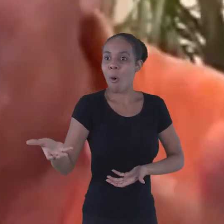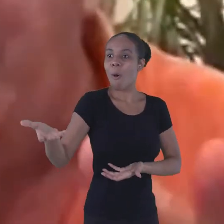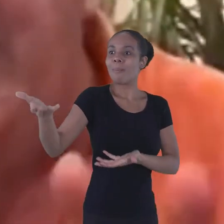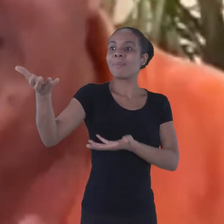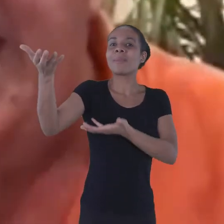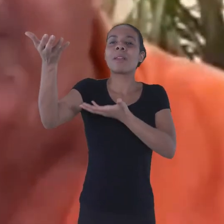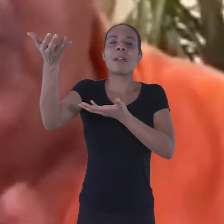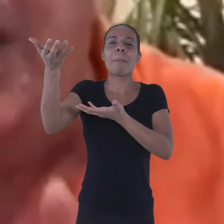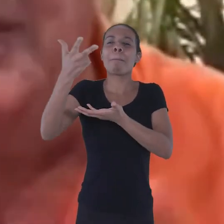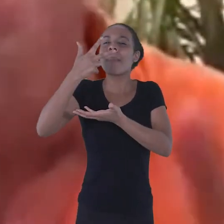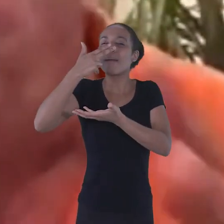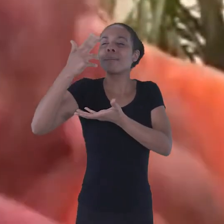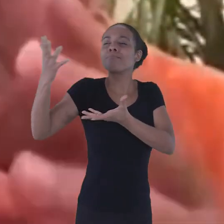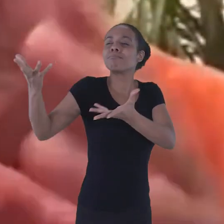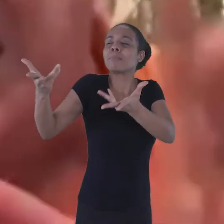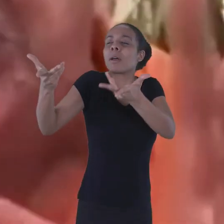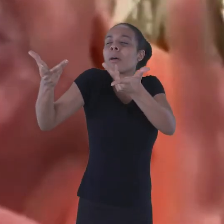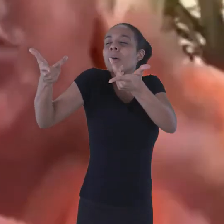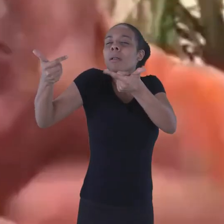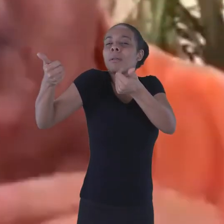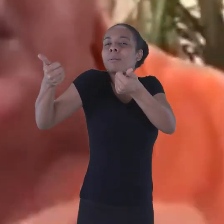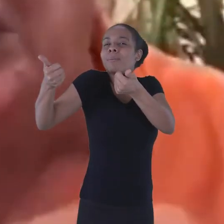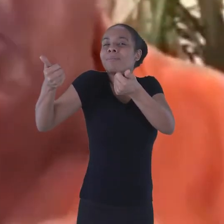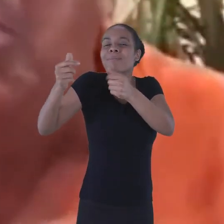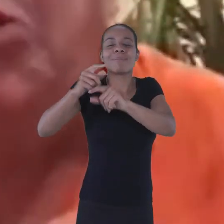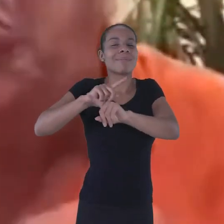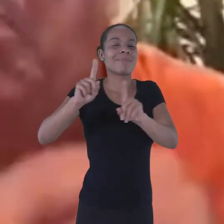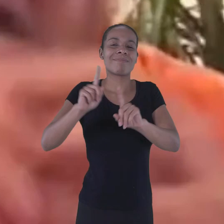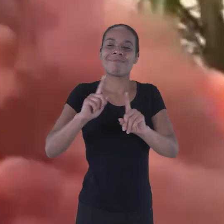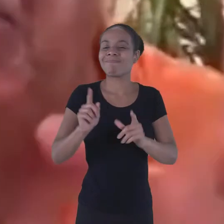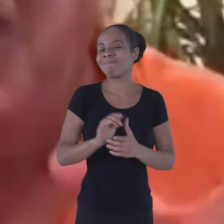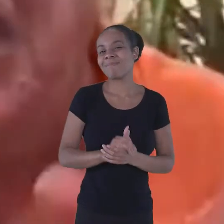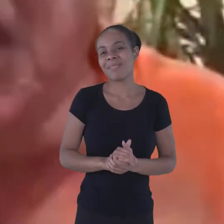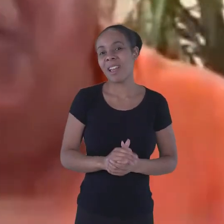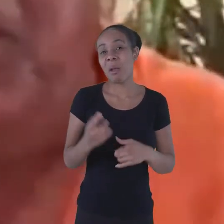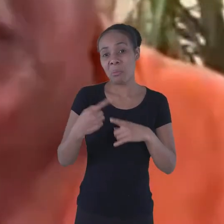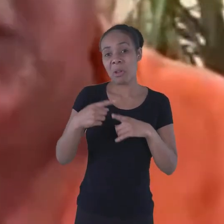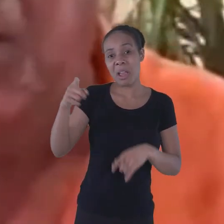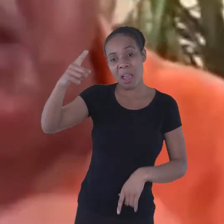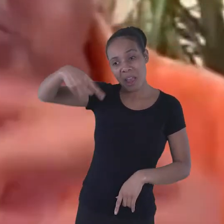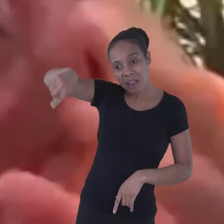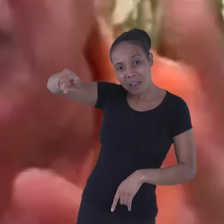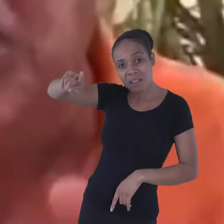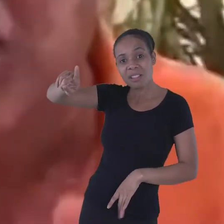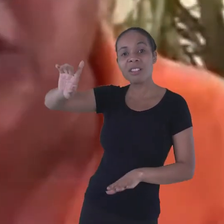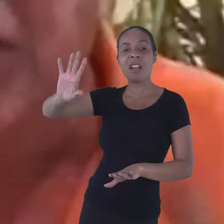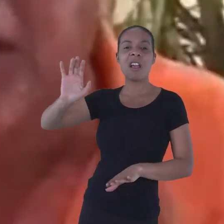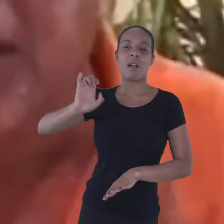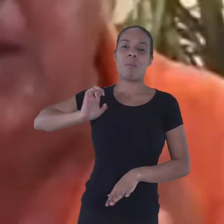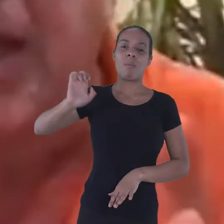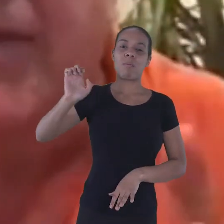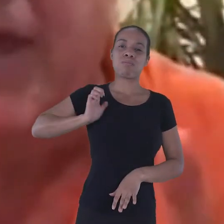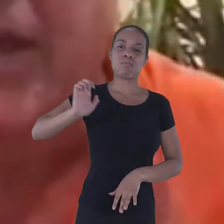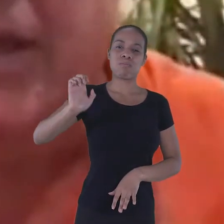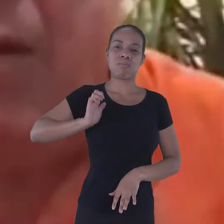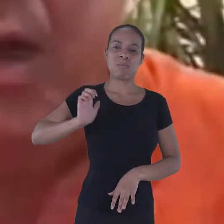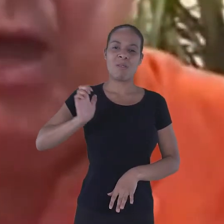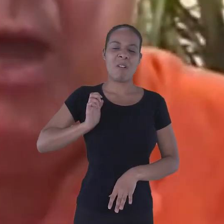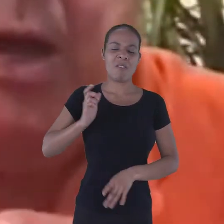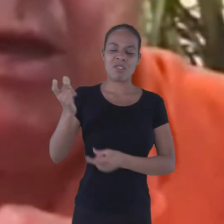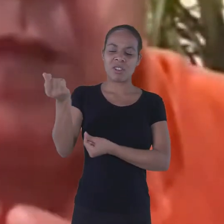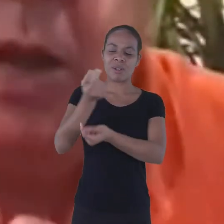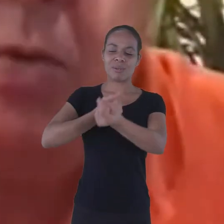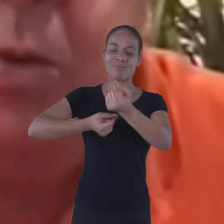mas não. É porque elas compraram um jatinho, porque elas estão muito bem de vida, porque elas são bem-sucedidas, e etc e